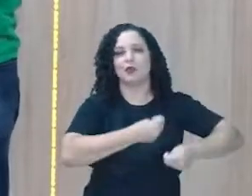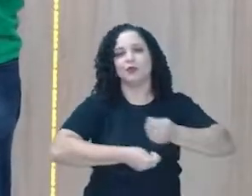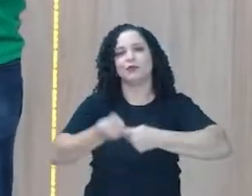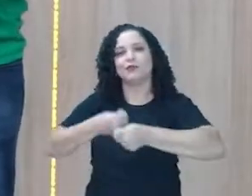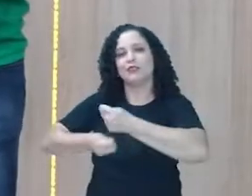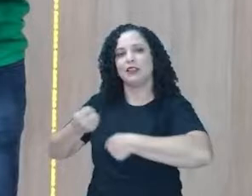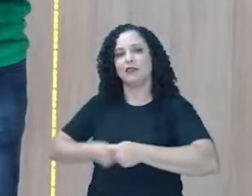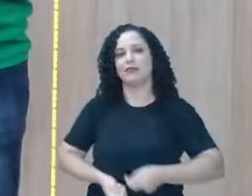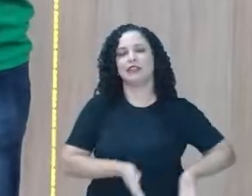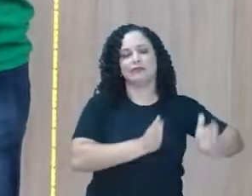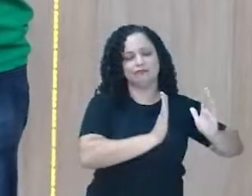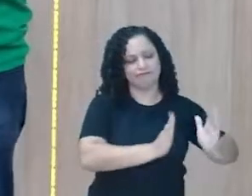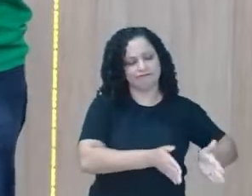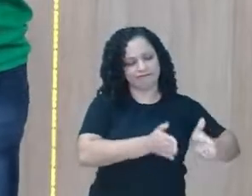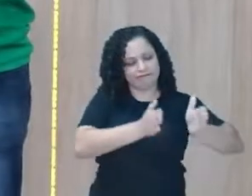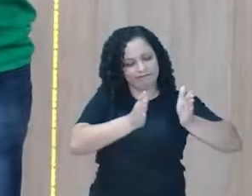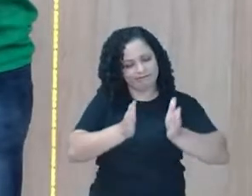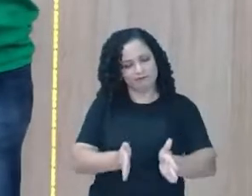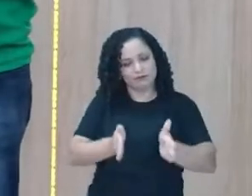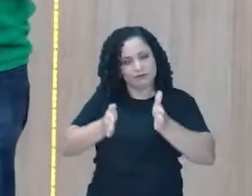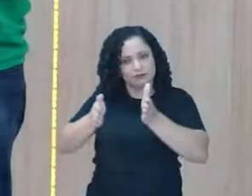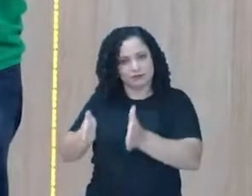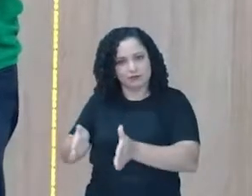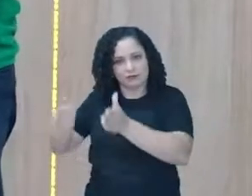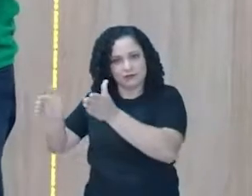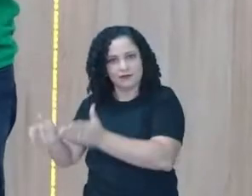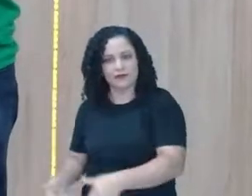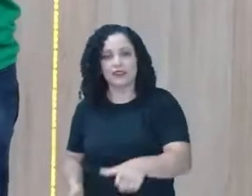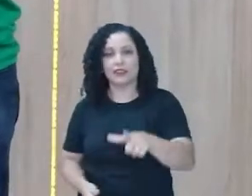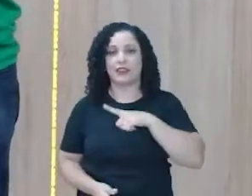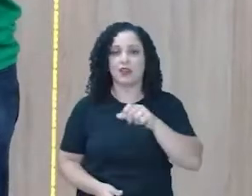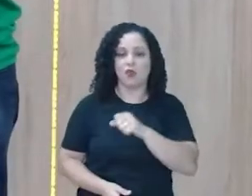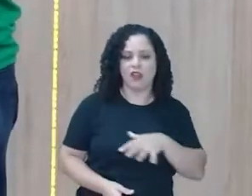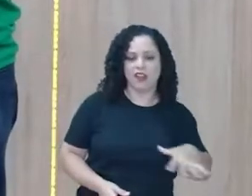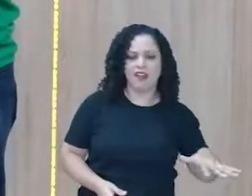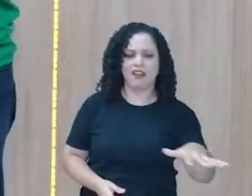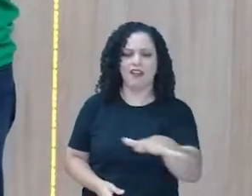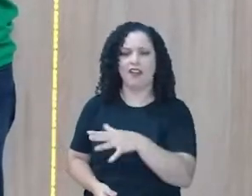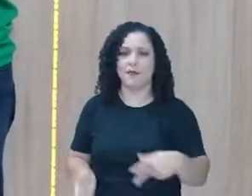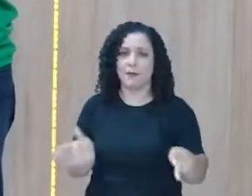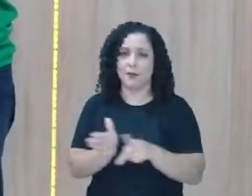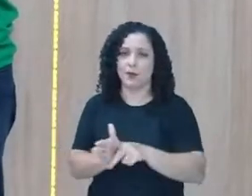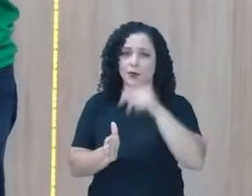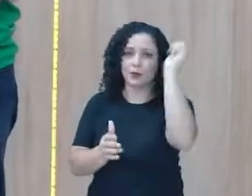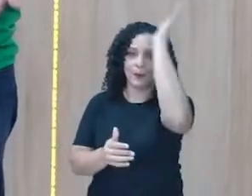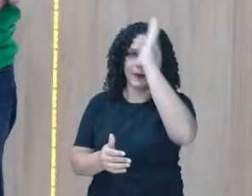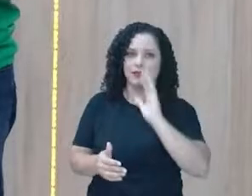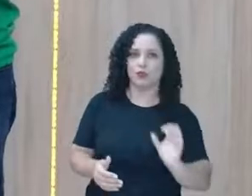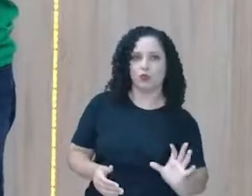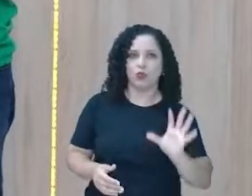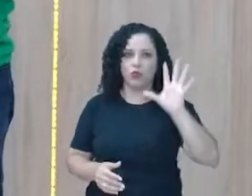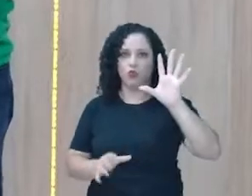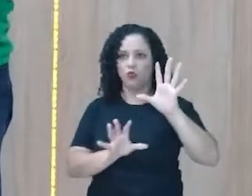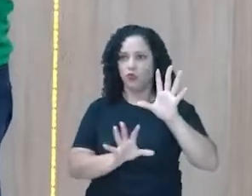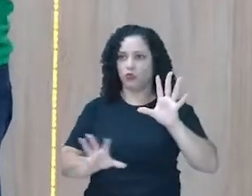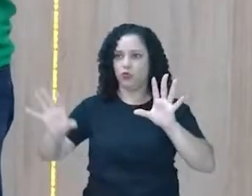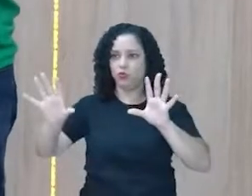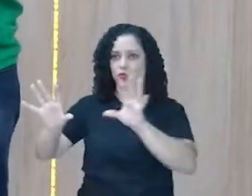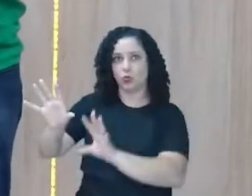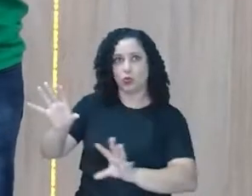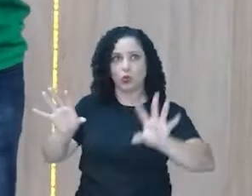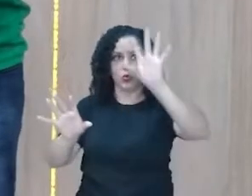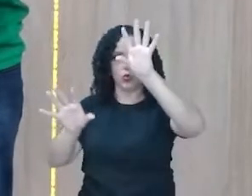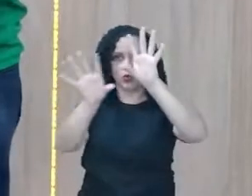em cada ciclo desse, a gente vai ter uma região do Brasil diferente sendo ocupada. E qual vai ser a consequência disso? Quando eu tenho